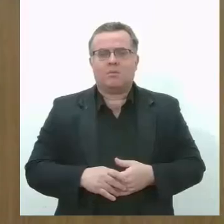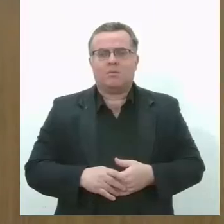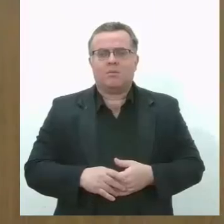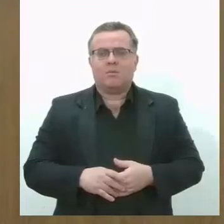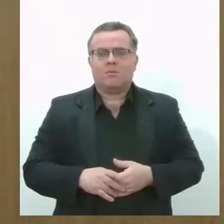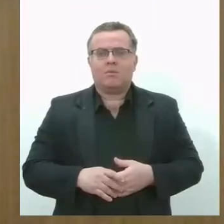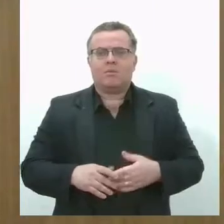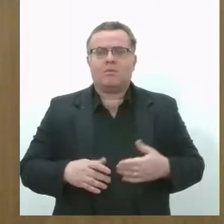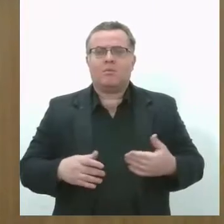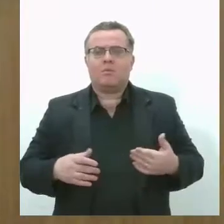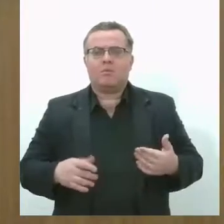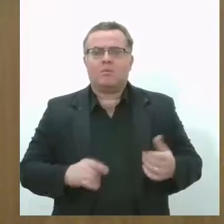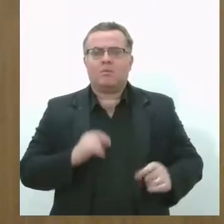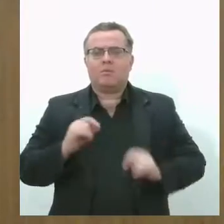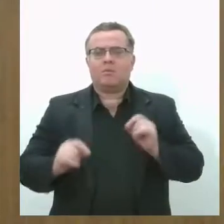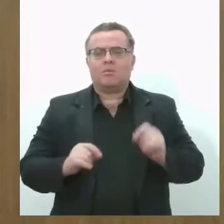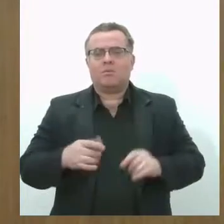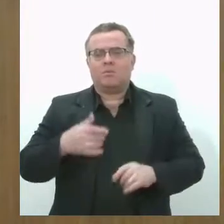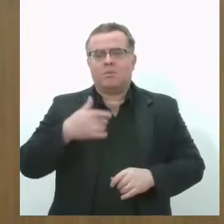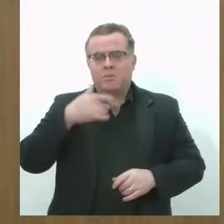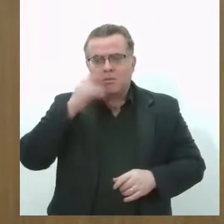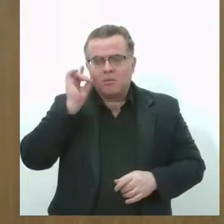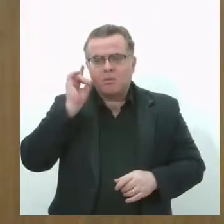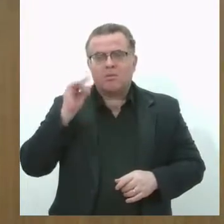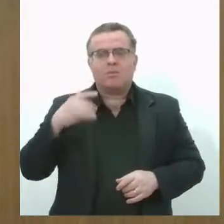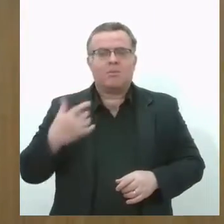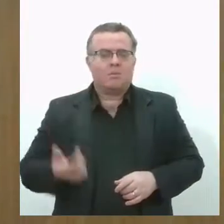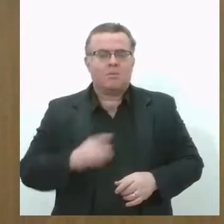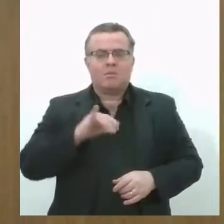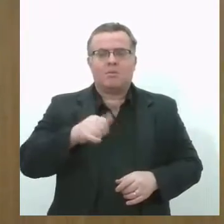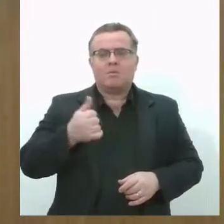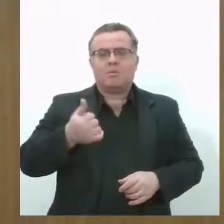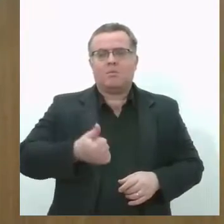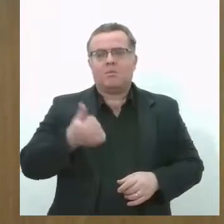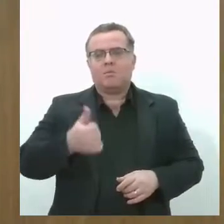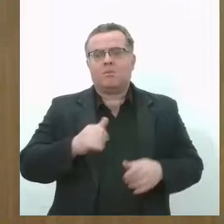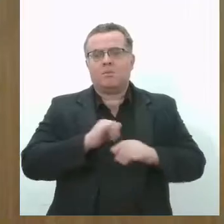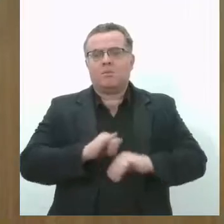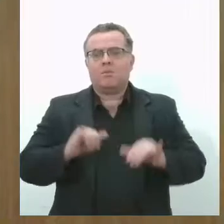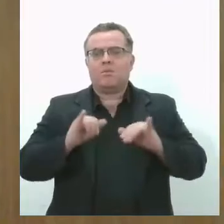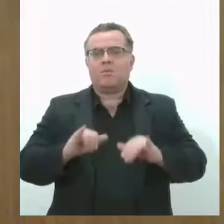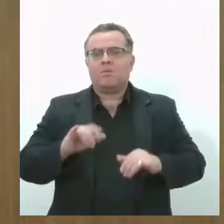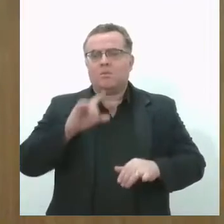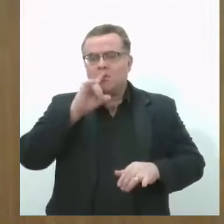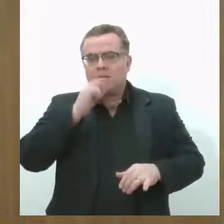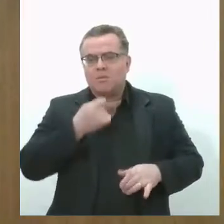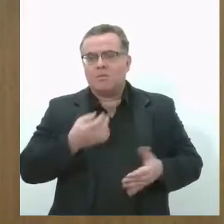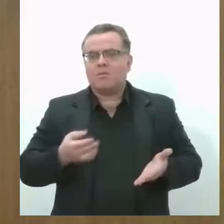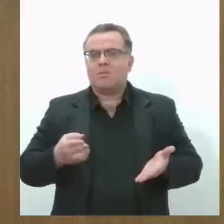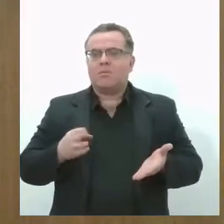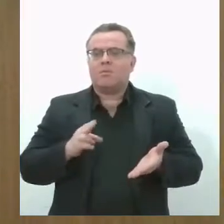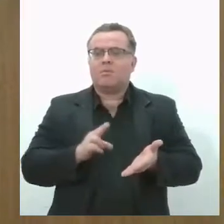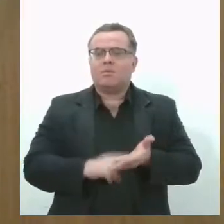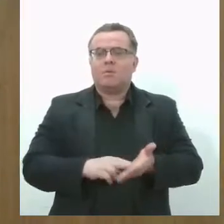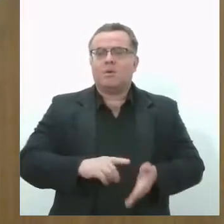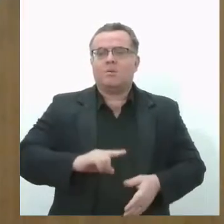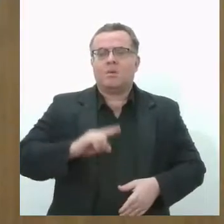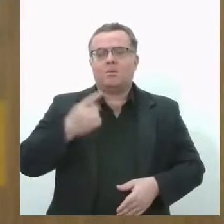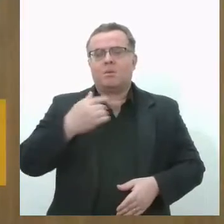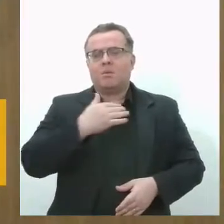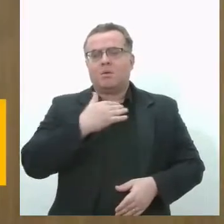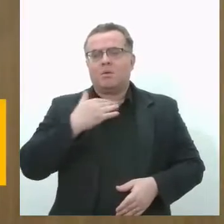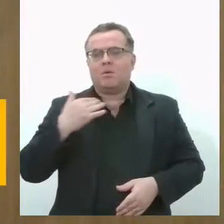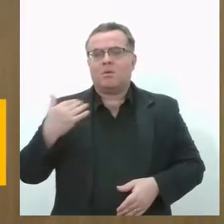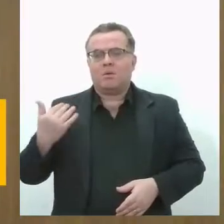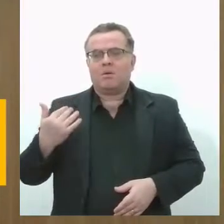Nós trouxemos ontem aqui no Jornal da Lese, primeira edição, a informação de que Aracaju confirmou a primeira morte no ano por dengue.